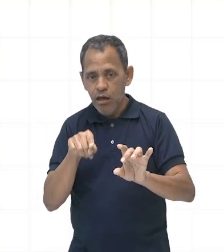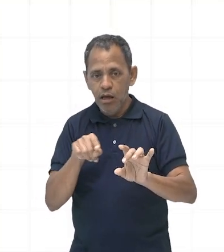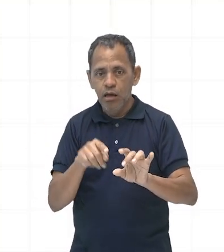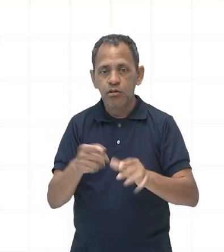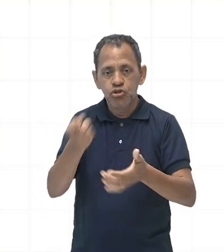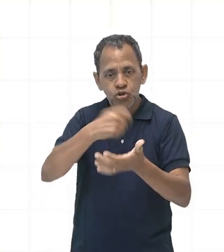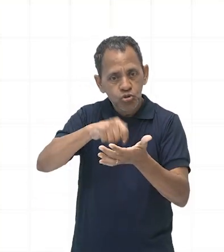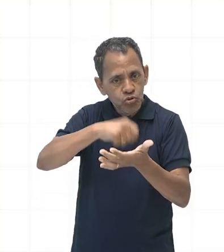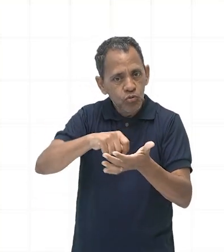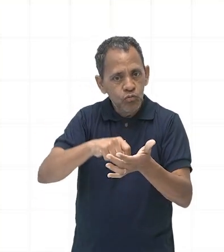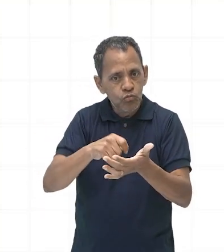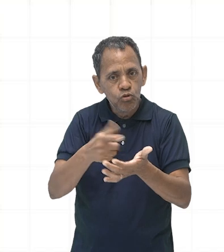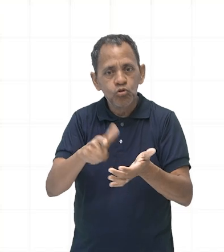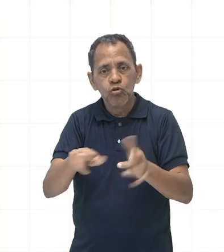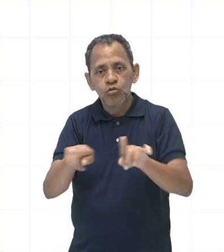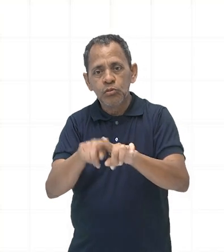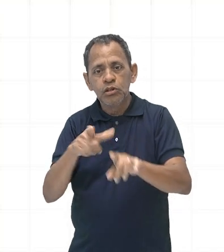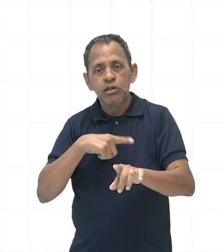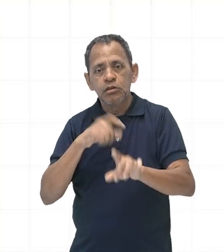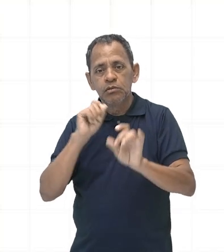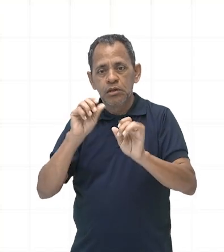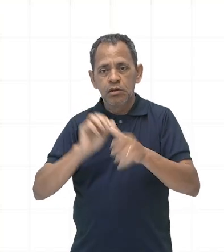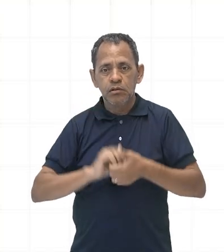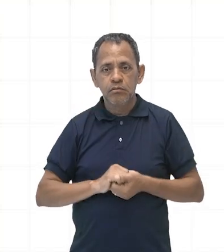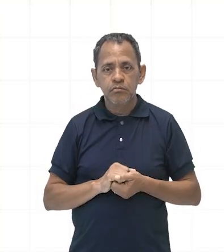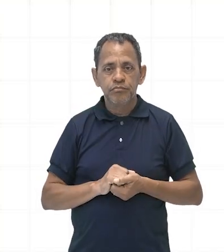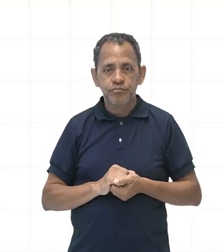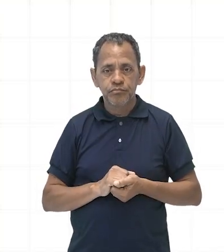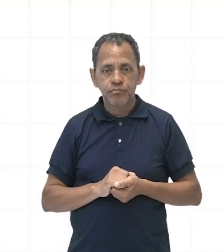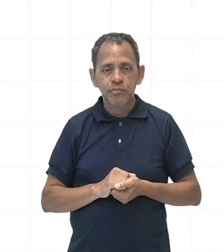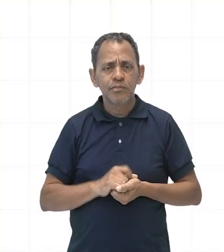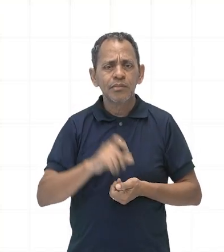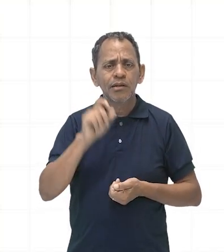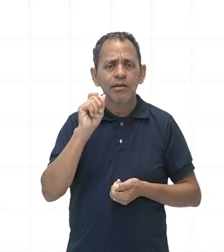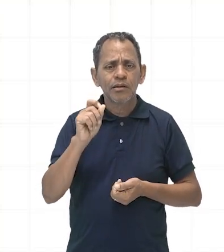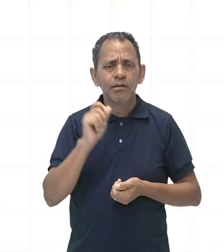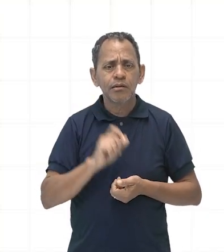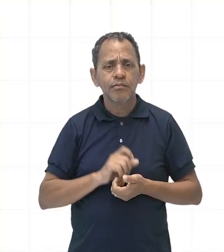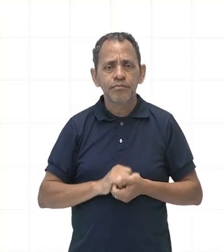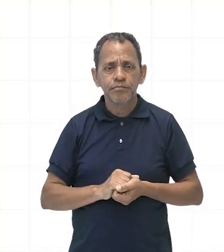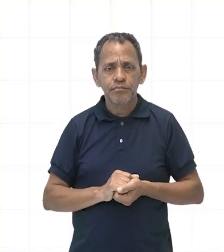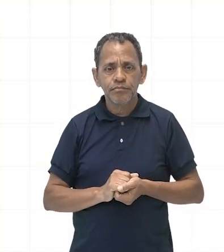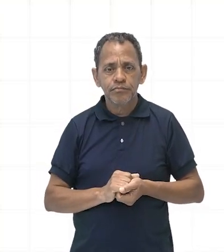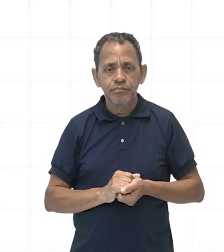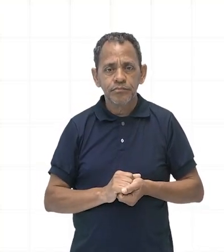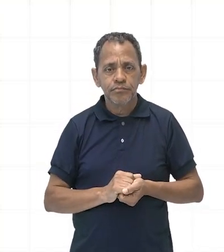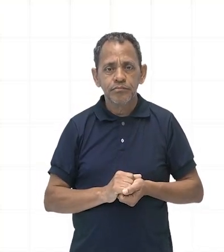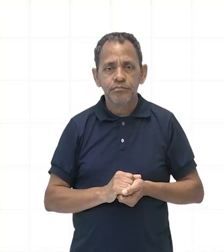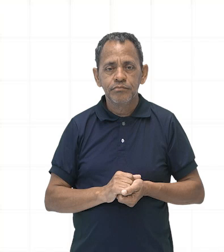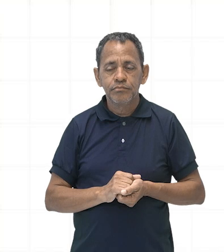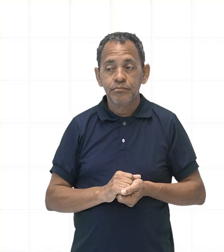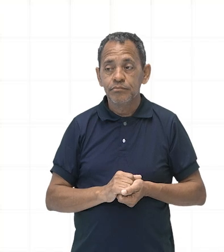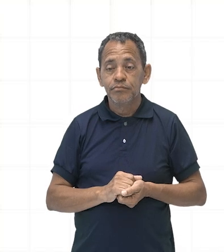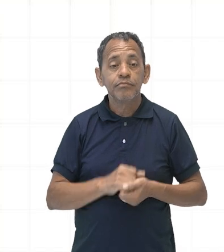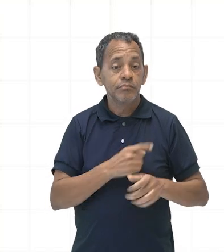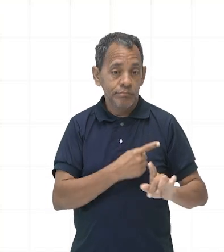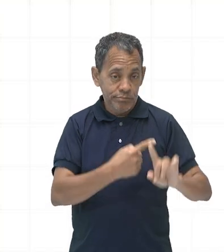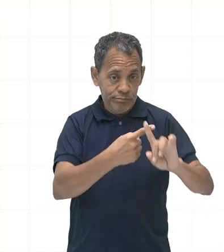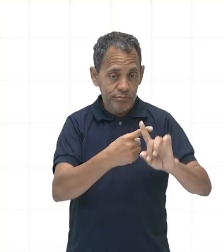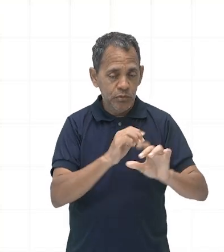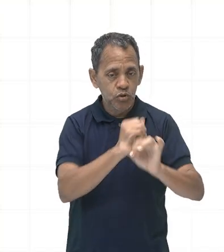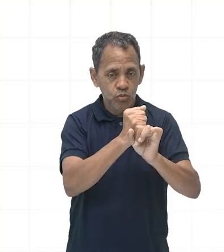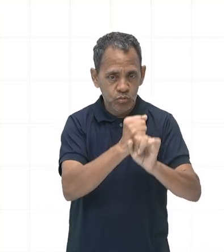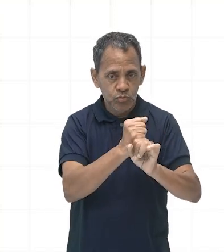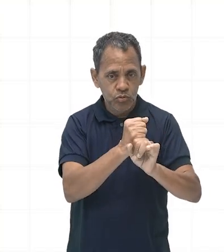reescrevendo, nós vamos ter exatamente quem, ó? Esse produto, essa soma